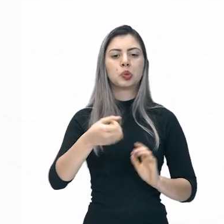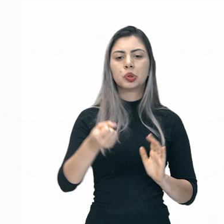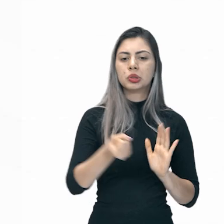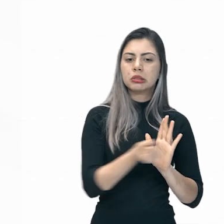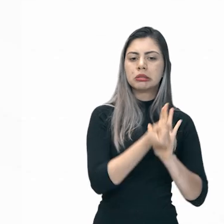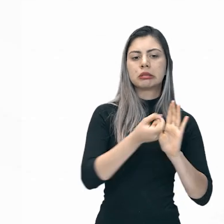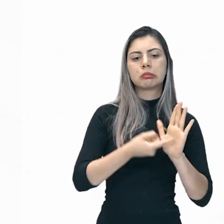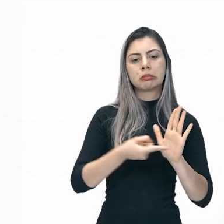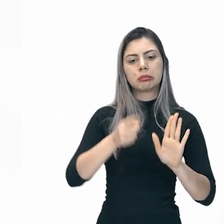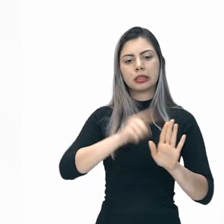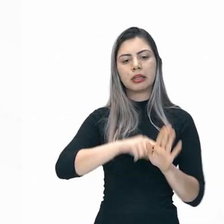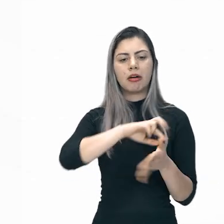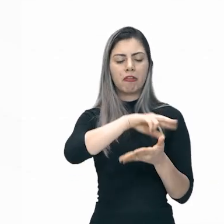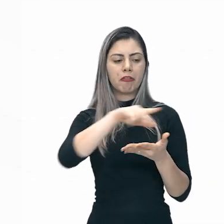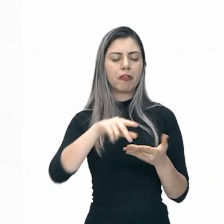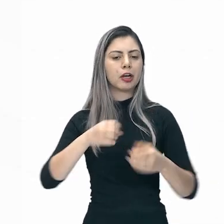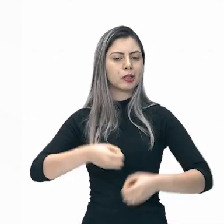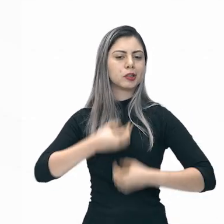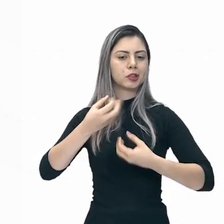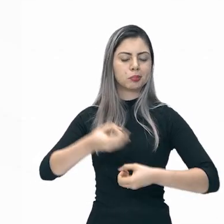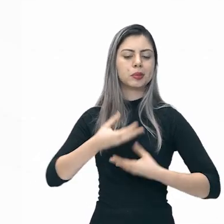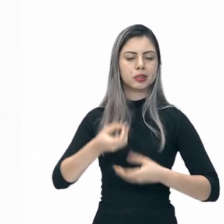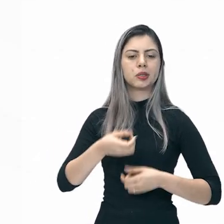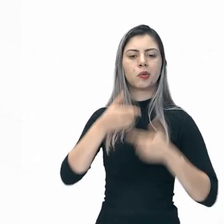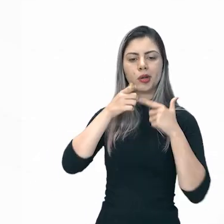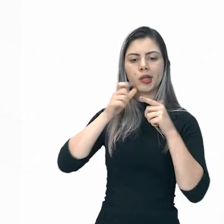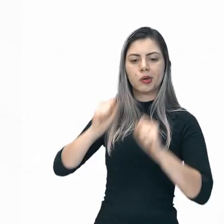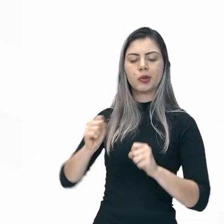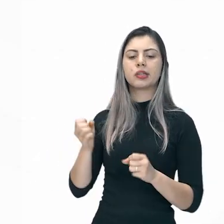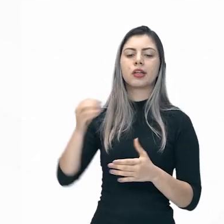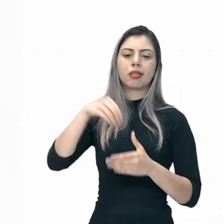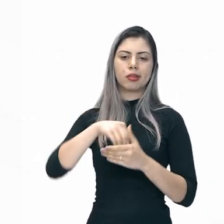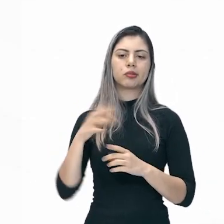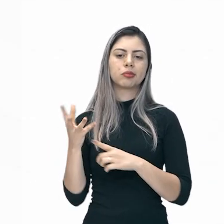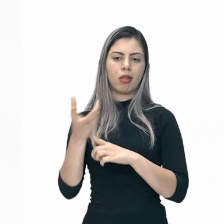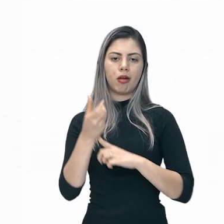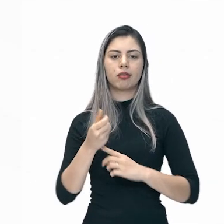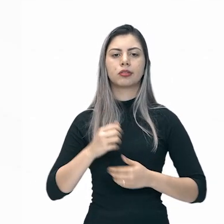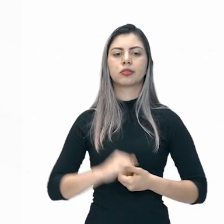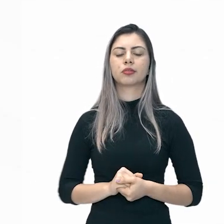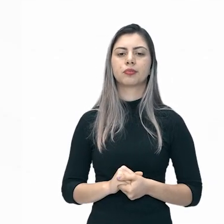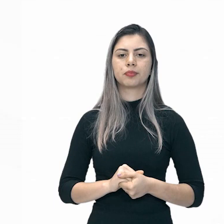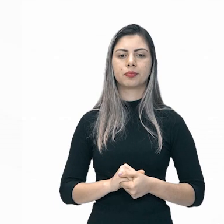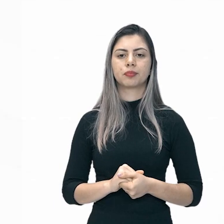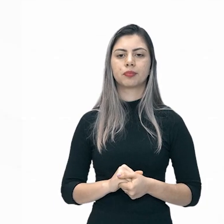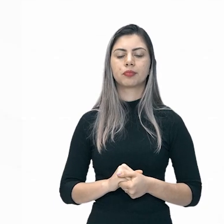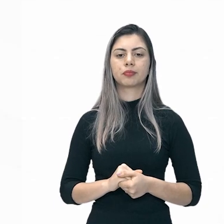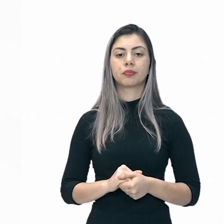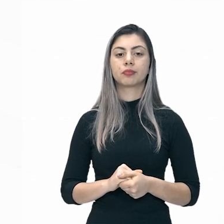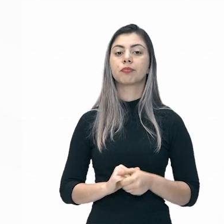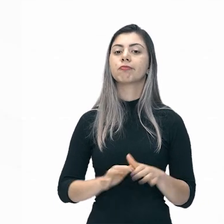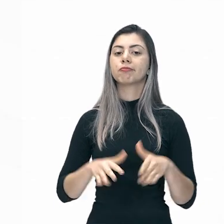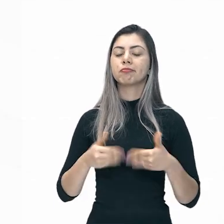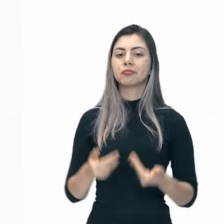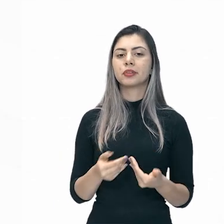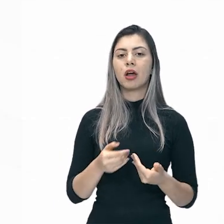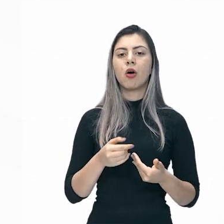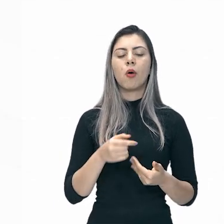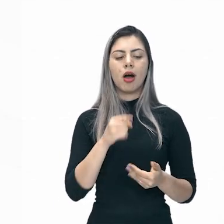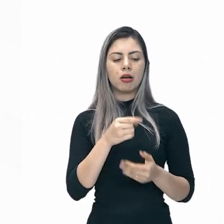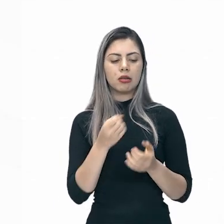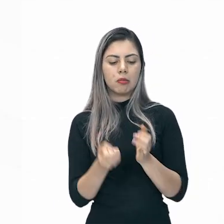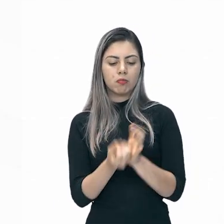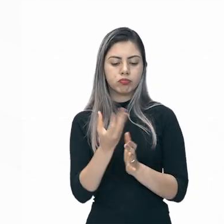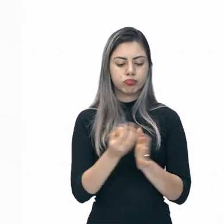e outras formas de expressão linguísticas presentes na arte. Continuando. Ao considerar o contexto de